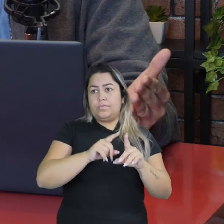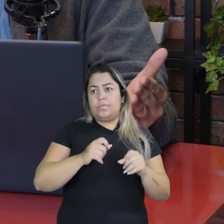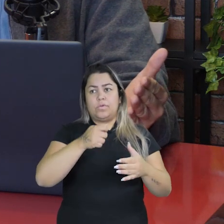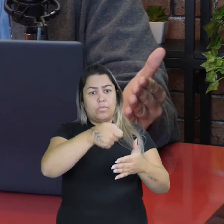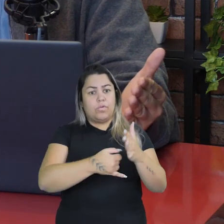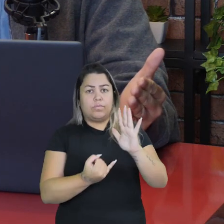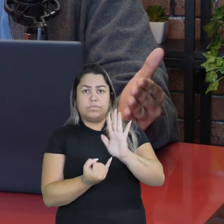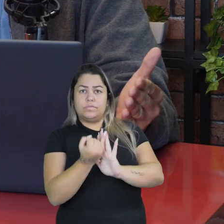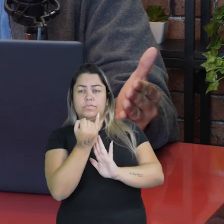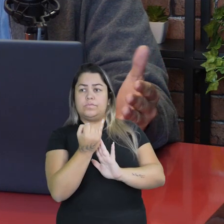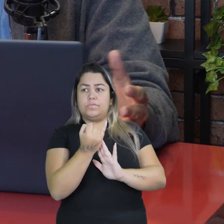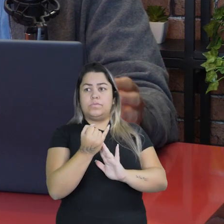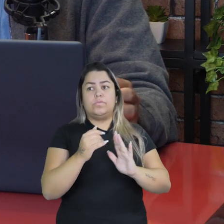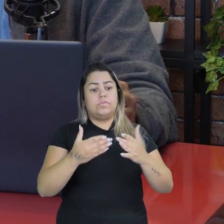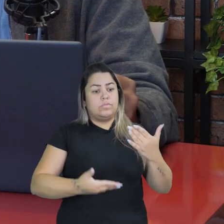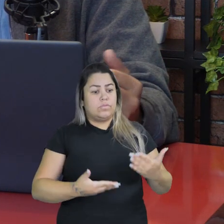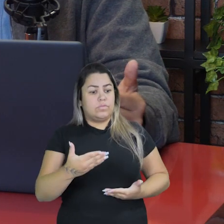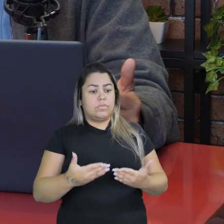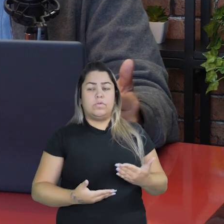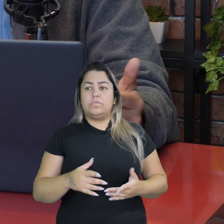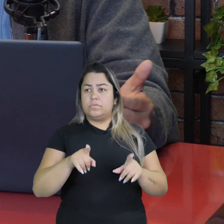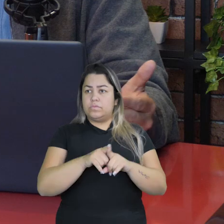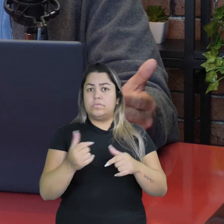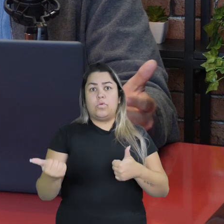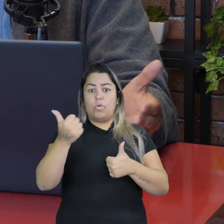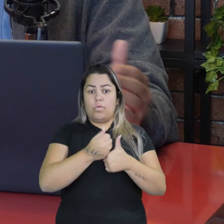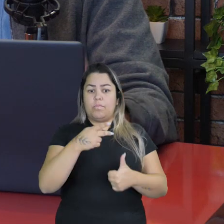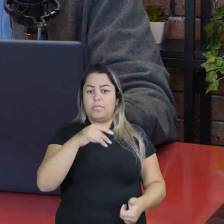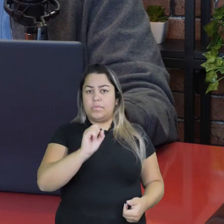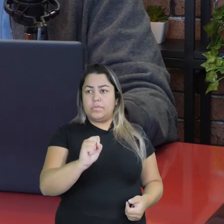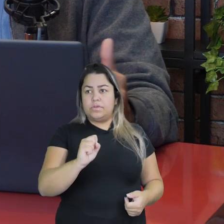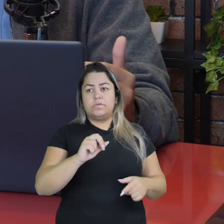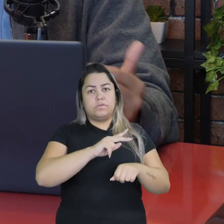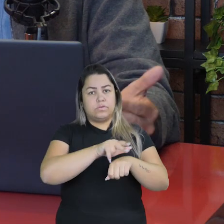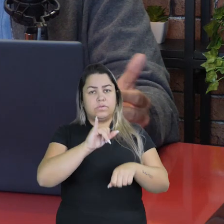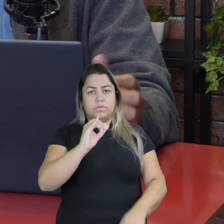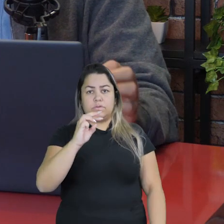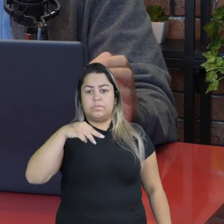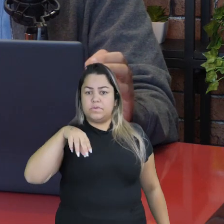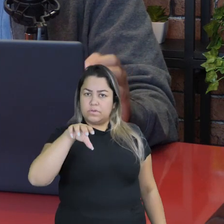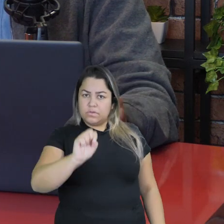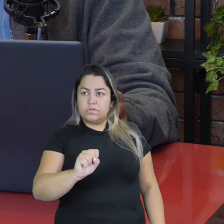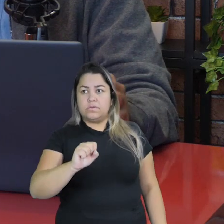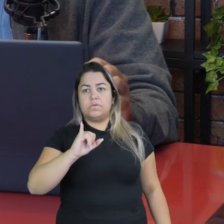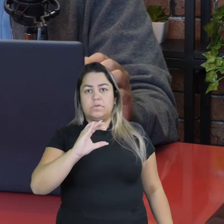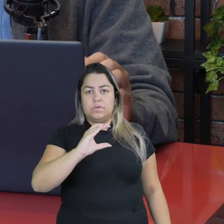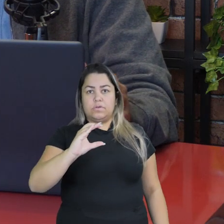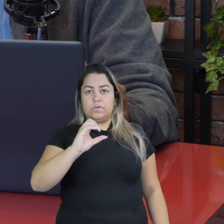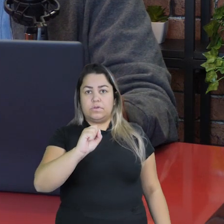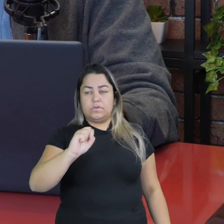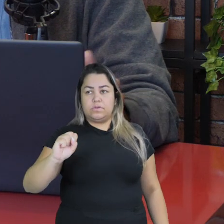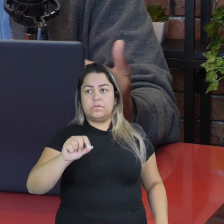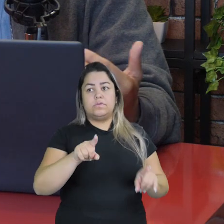diversos aspectos da cobrança do imposto sobre bens e serviços que substituirão o PIS, a COFINS, o ICMS,